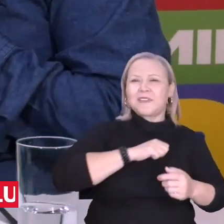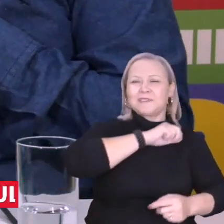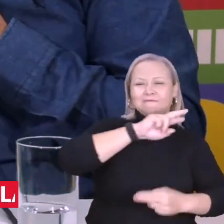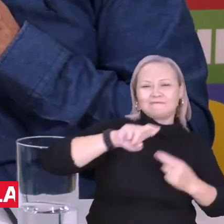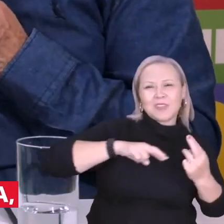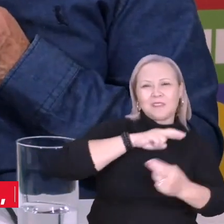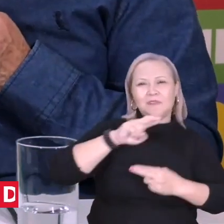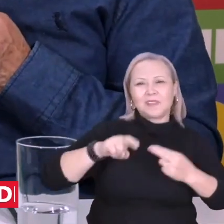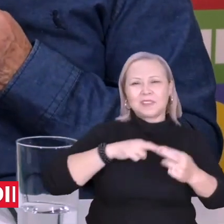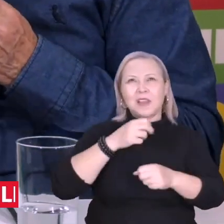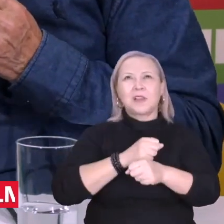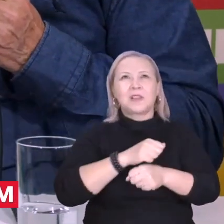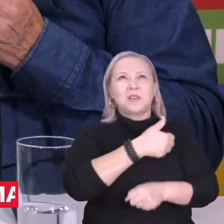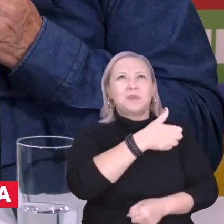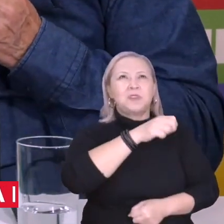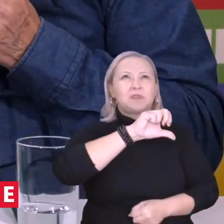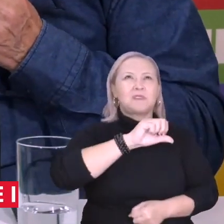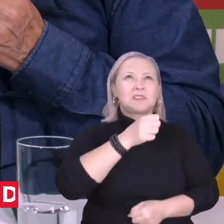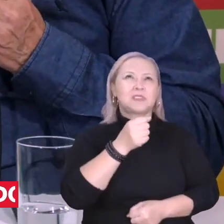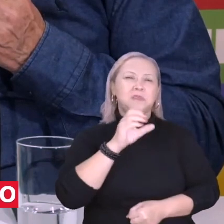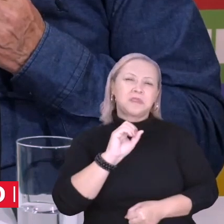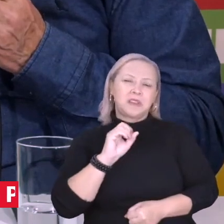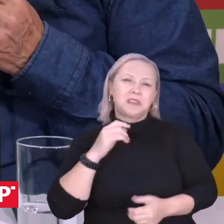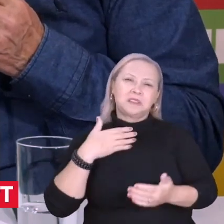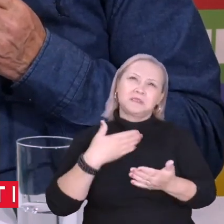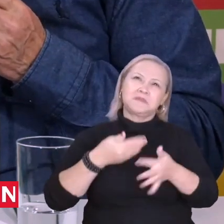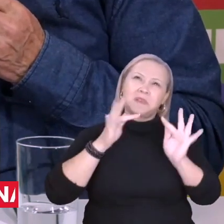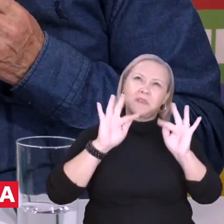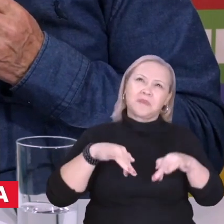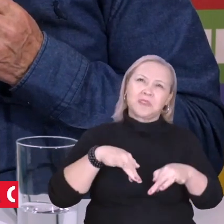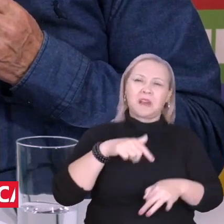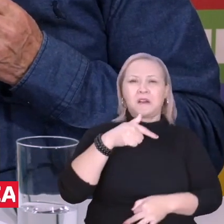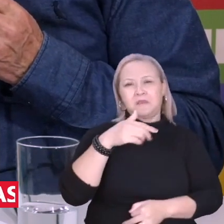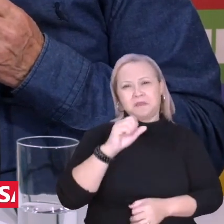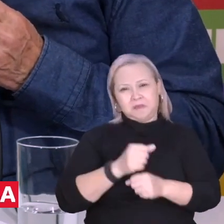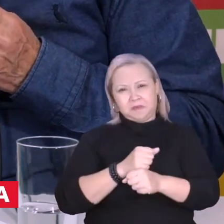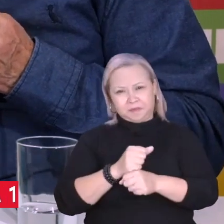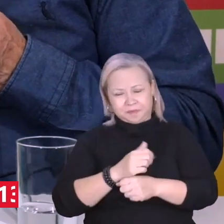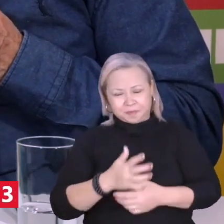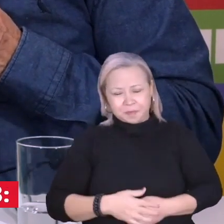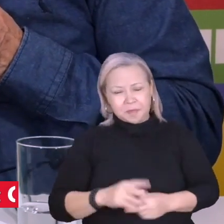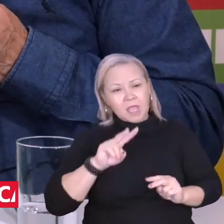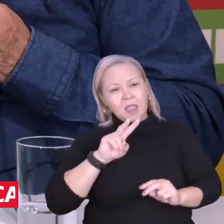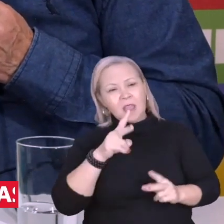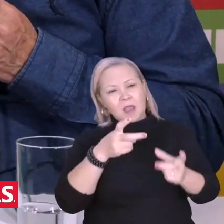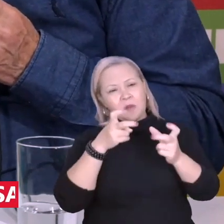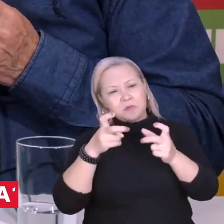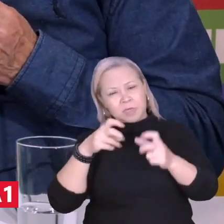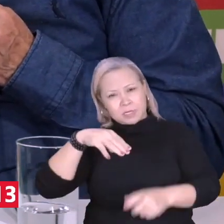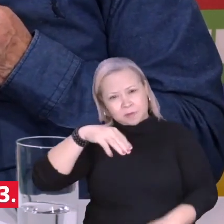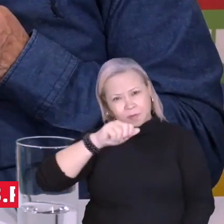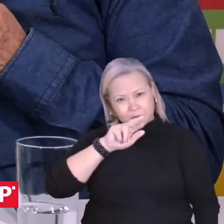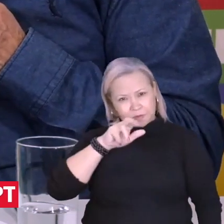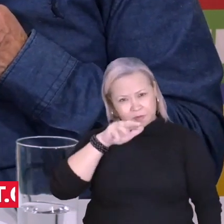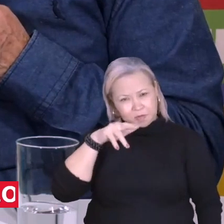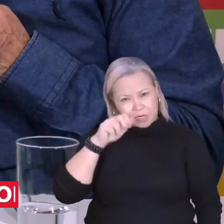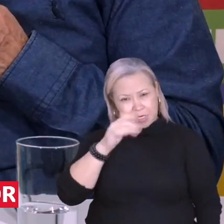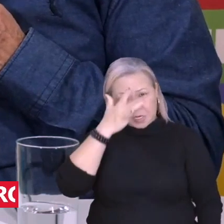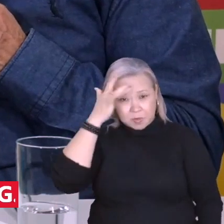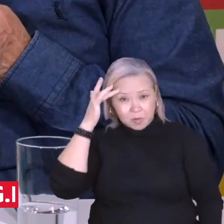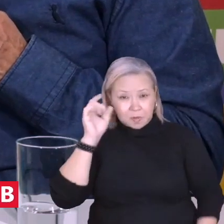à nossa democracia. E sempre que a democracia é ameaçada, há uma